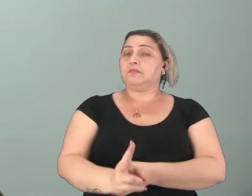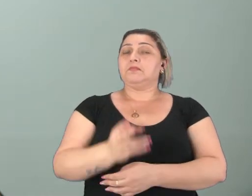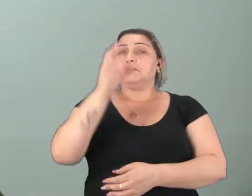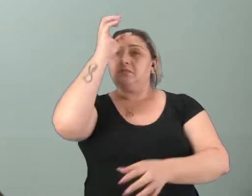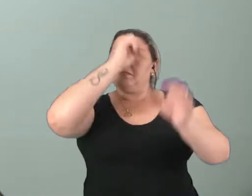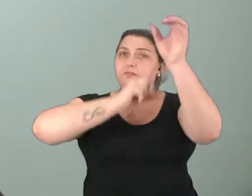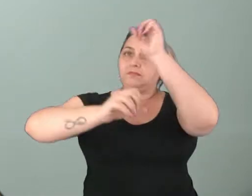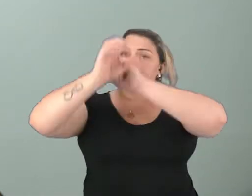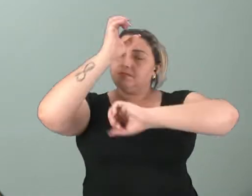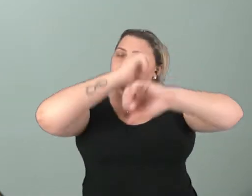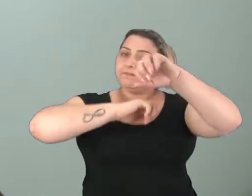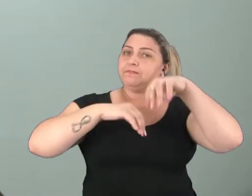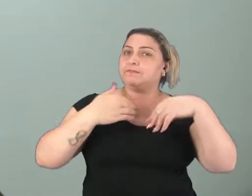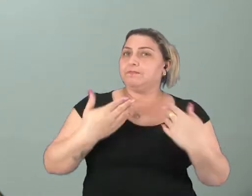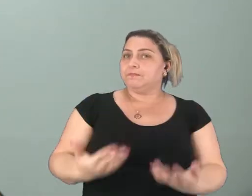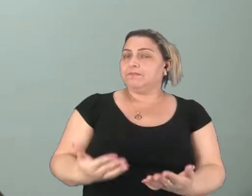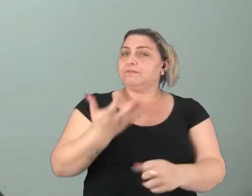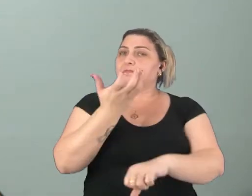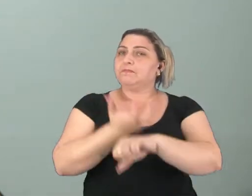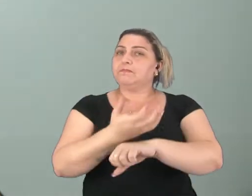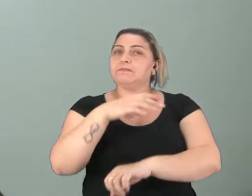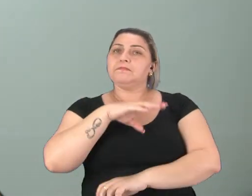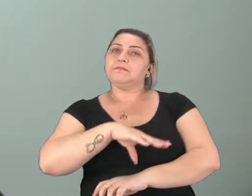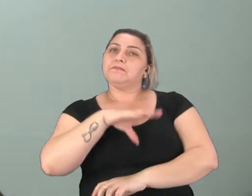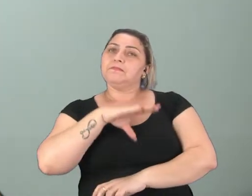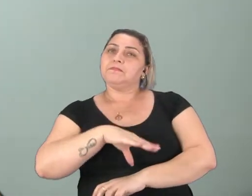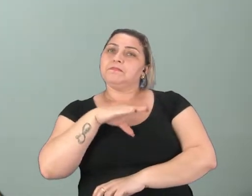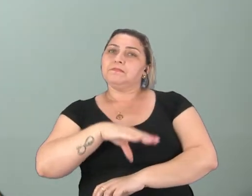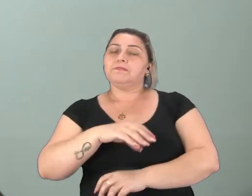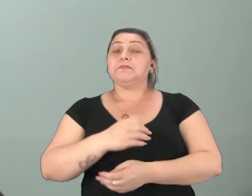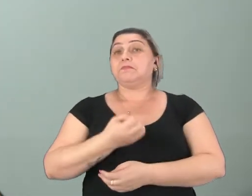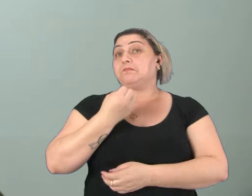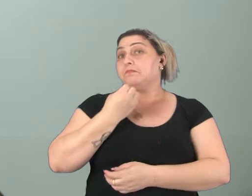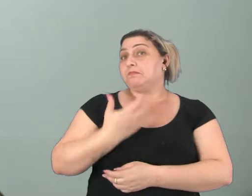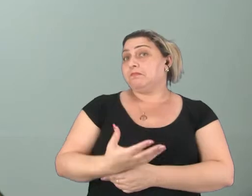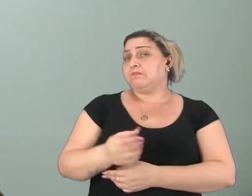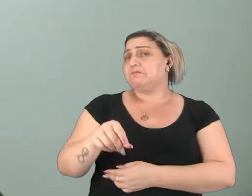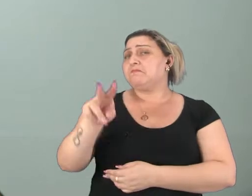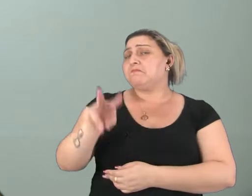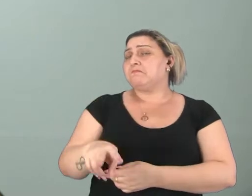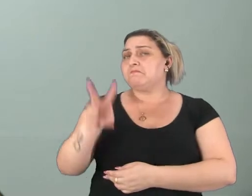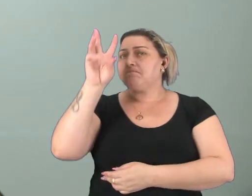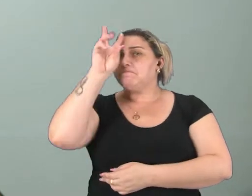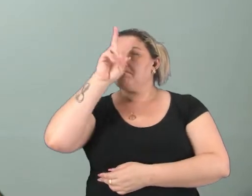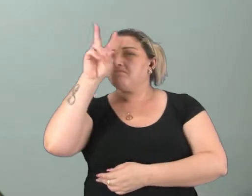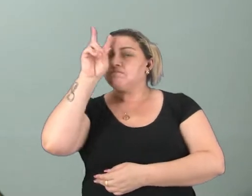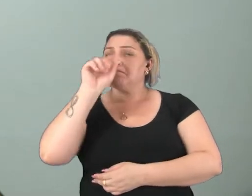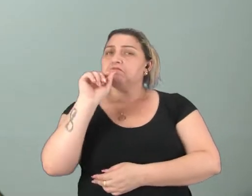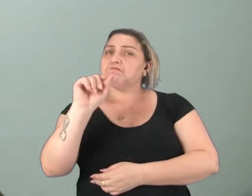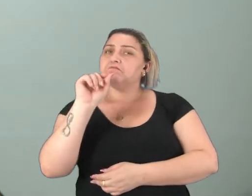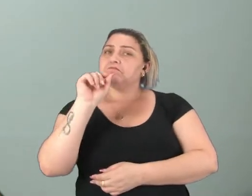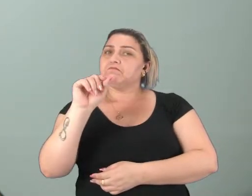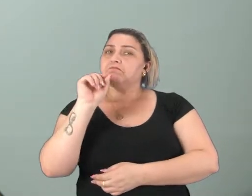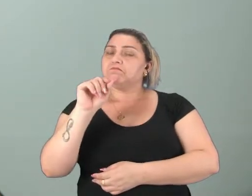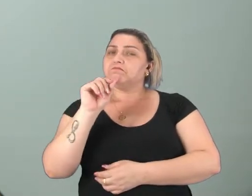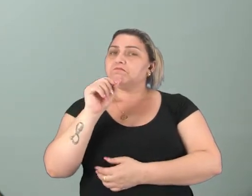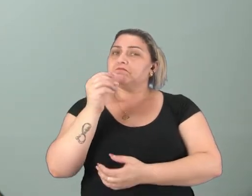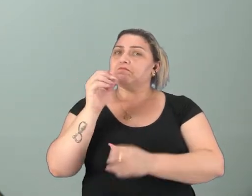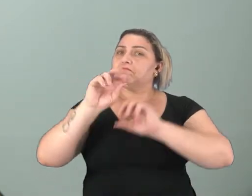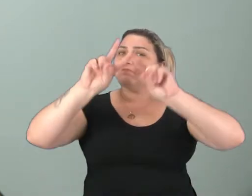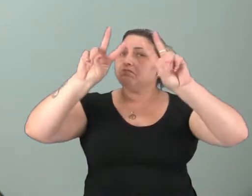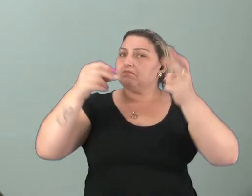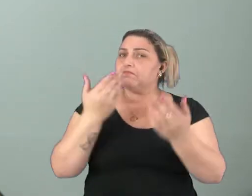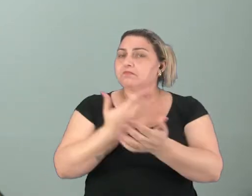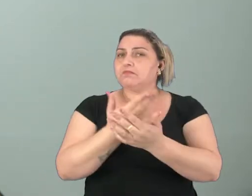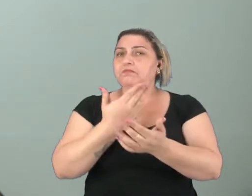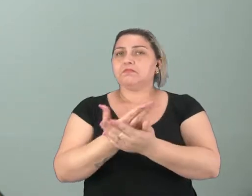a aprender um pouquinho mais sobre a disciplina de língua portuguesa. Bom, quem é que lembra sobre o que falávamos na nossa aula